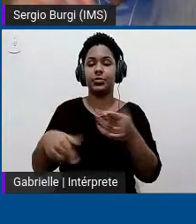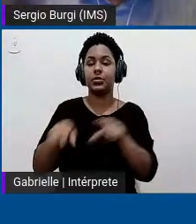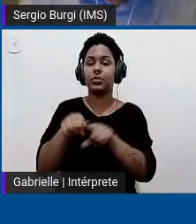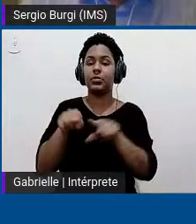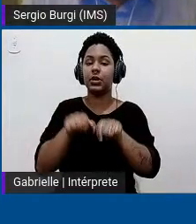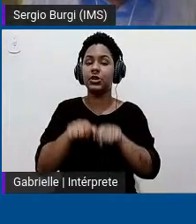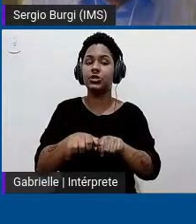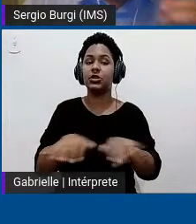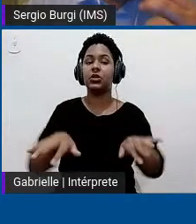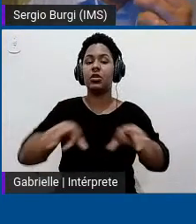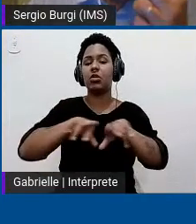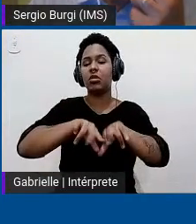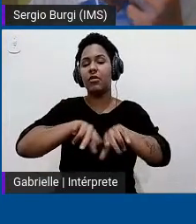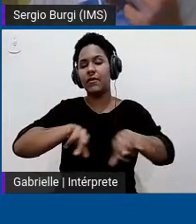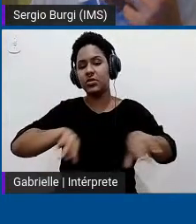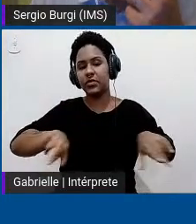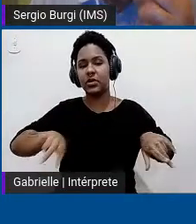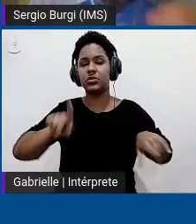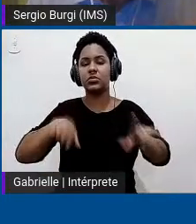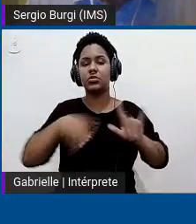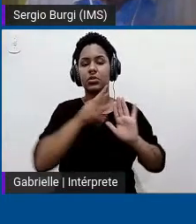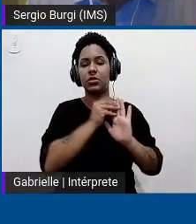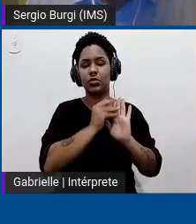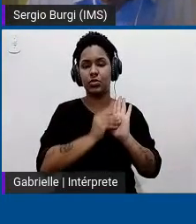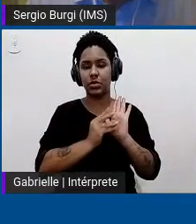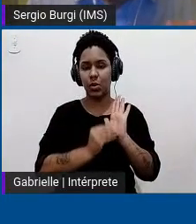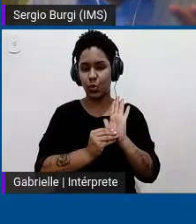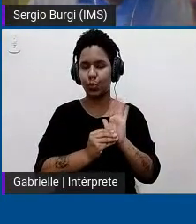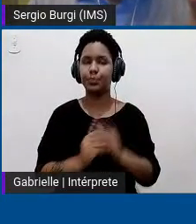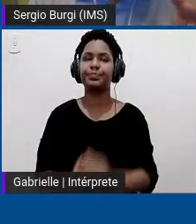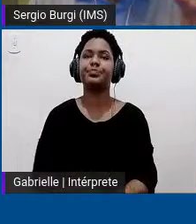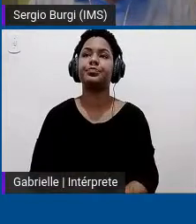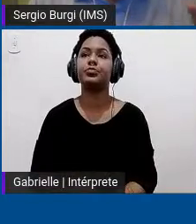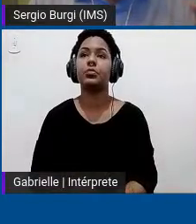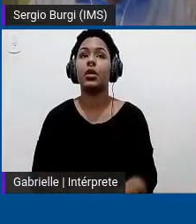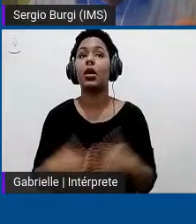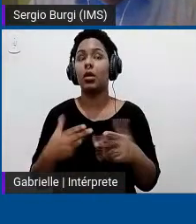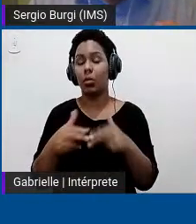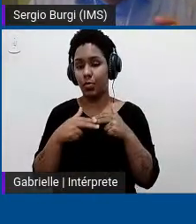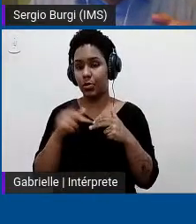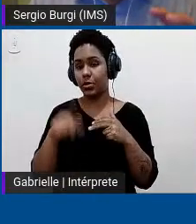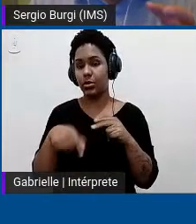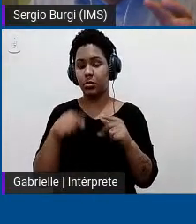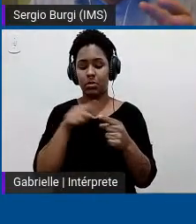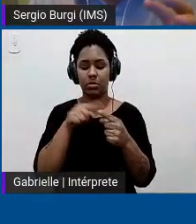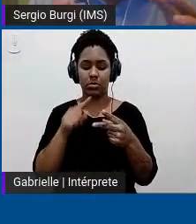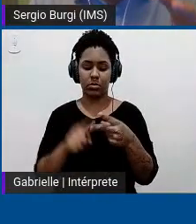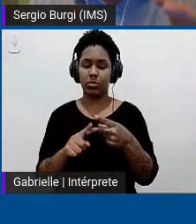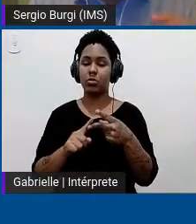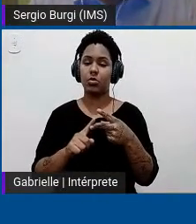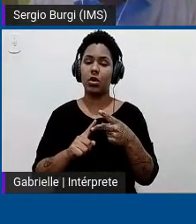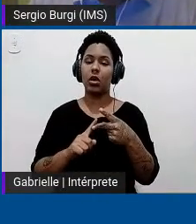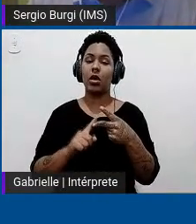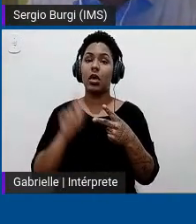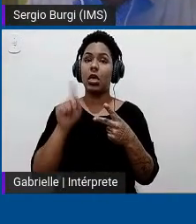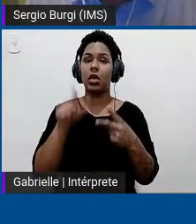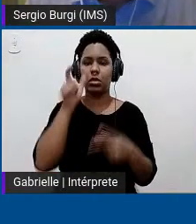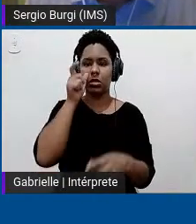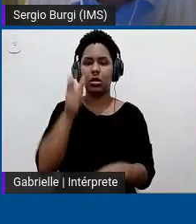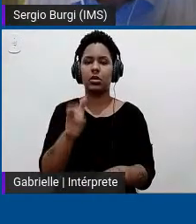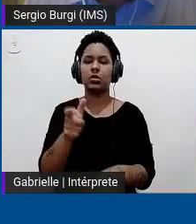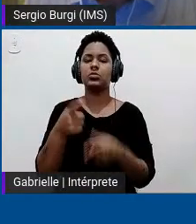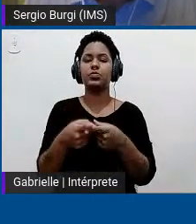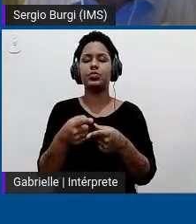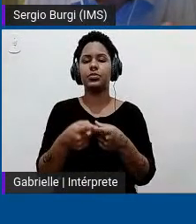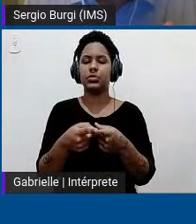e diversificação de conteúdo, né? E, portanto, essas duas páginas desse catálogo do Ferrez são muito interessantes, e